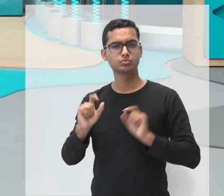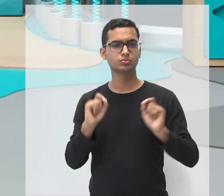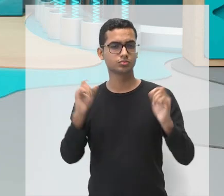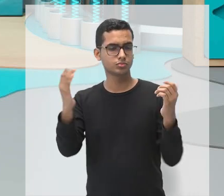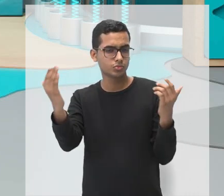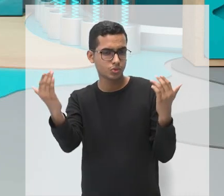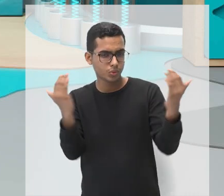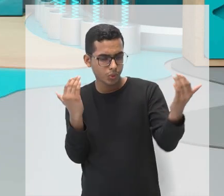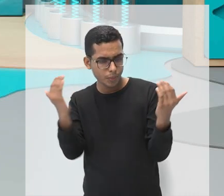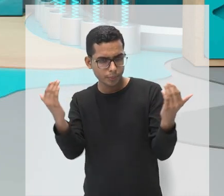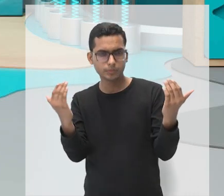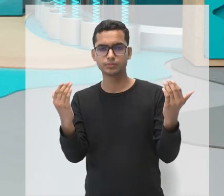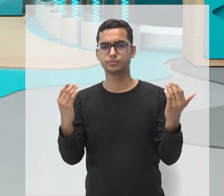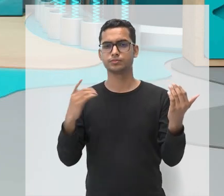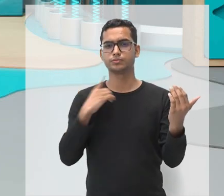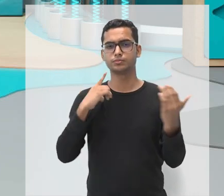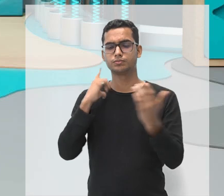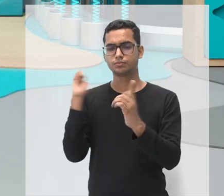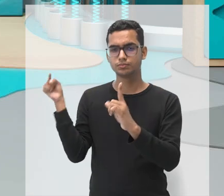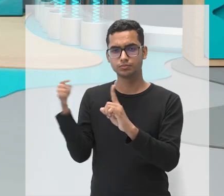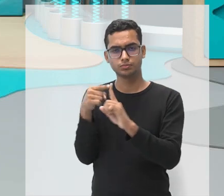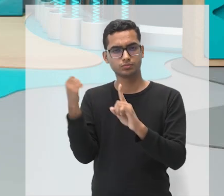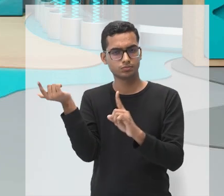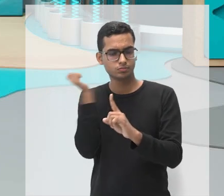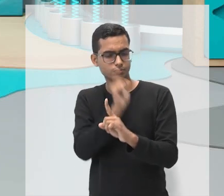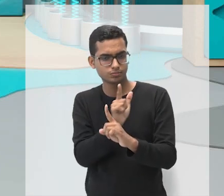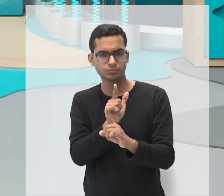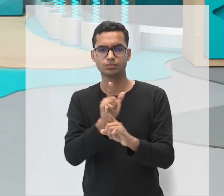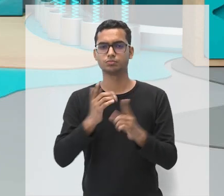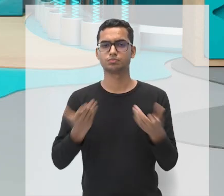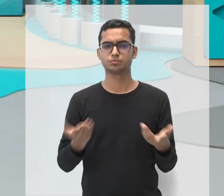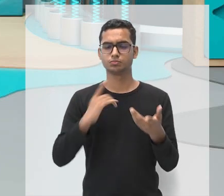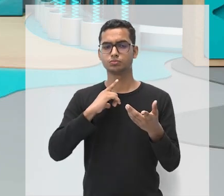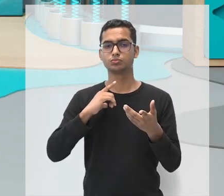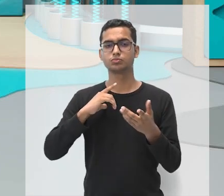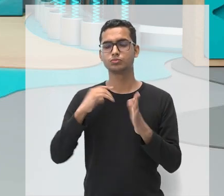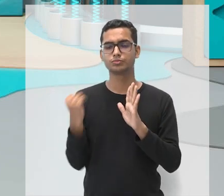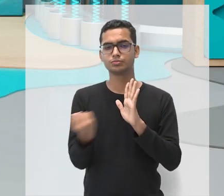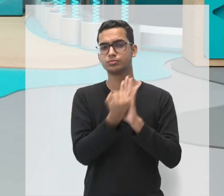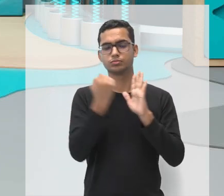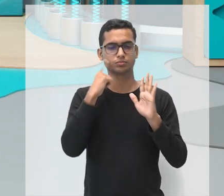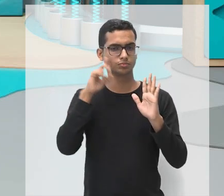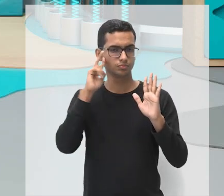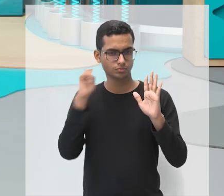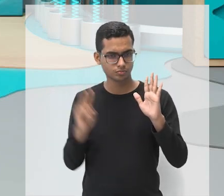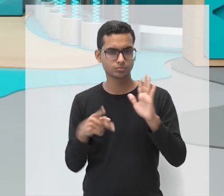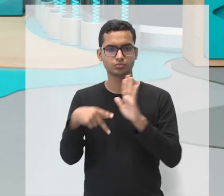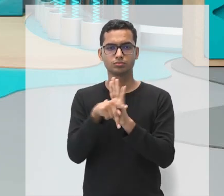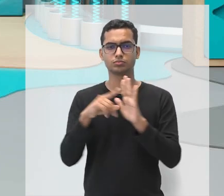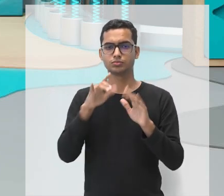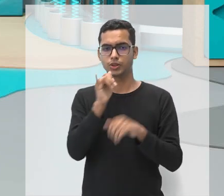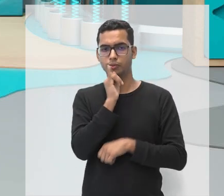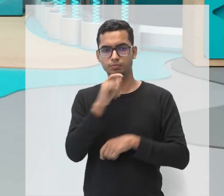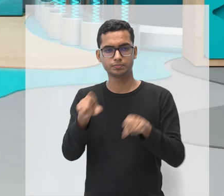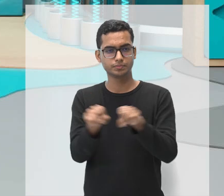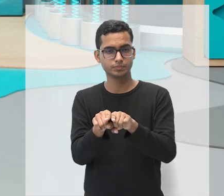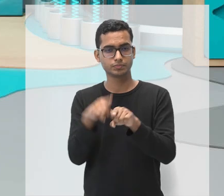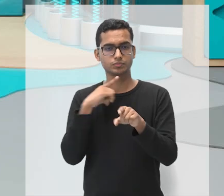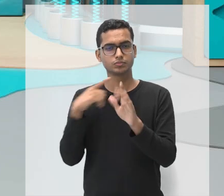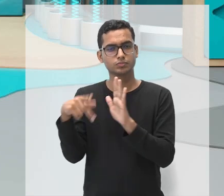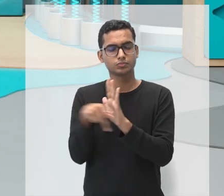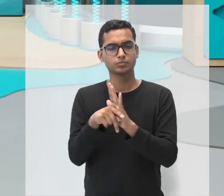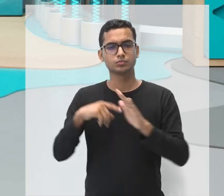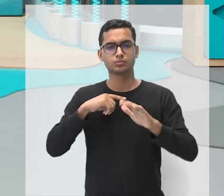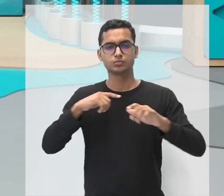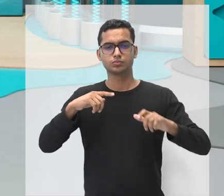aí uma determinada marca a ser alcançada. E aí a gente tem como exemplo o atletismo, o ciclismo, o triatlo, o levantamento